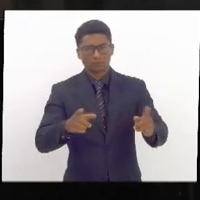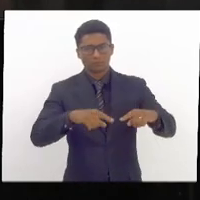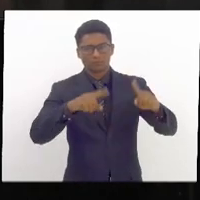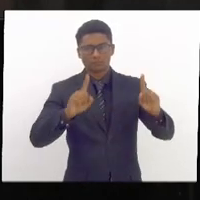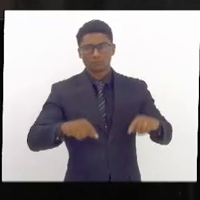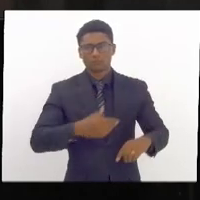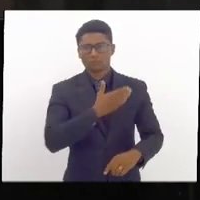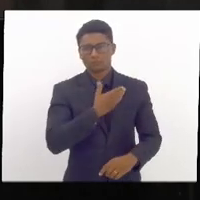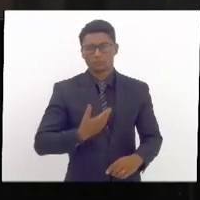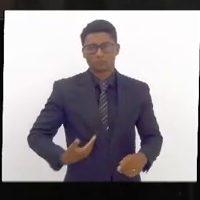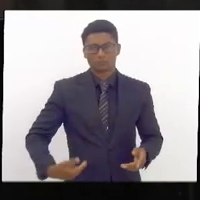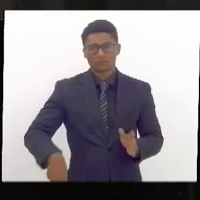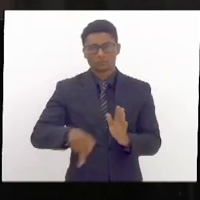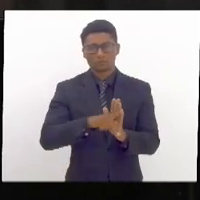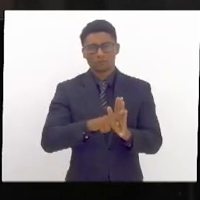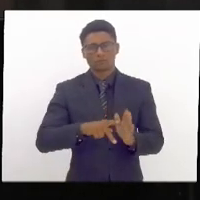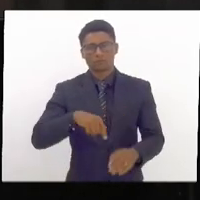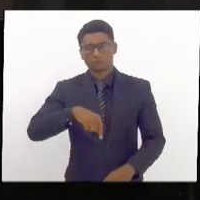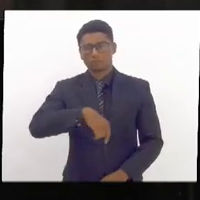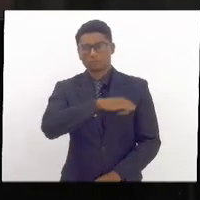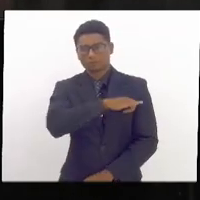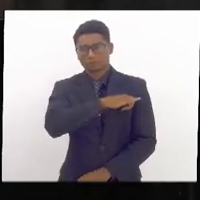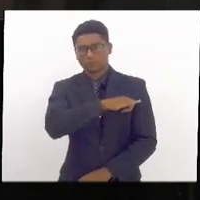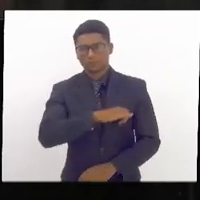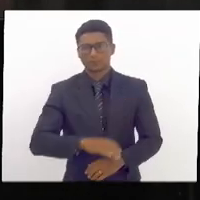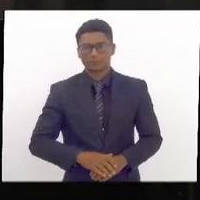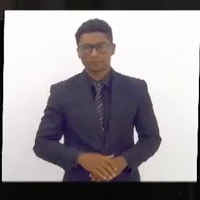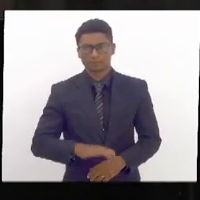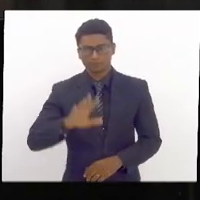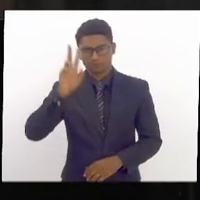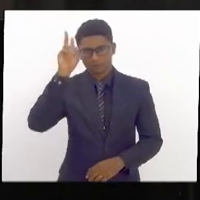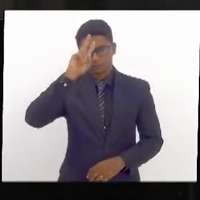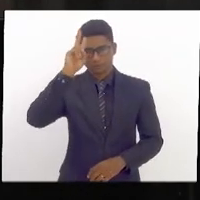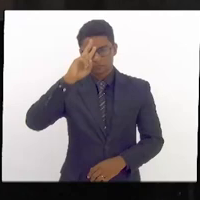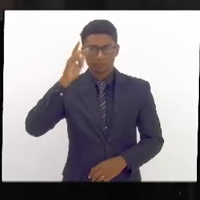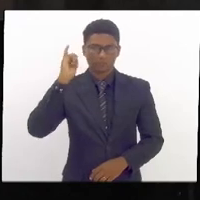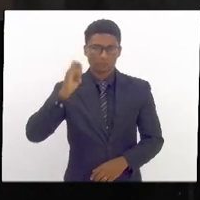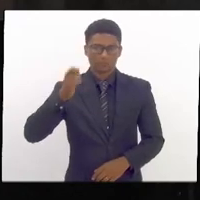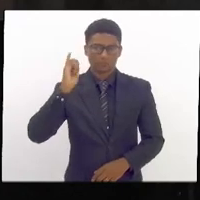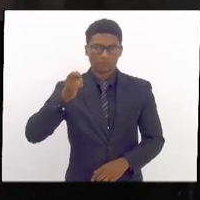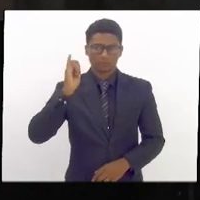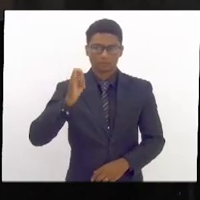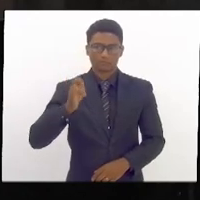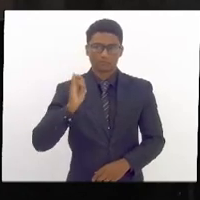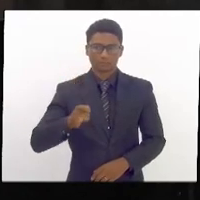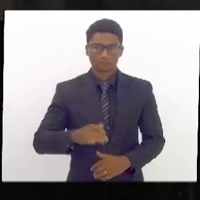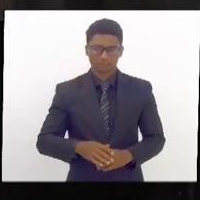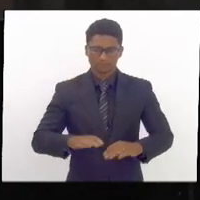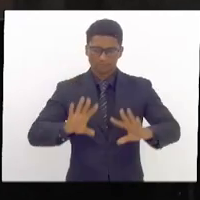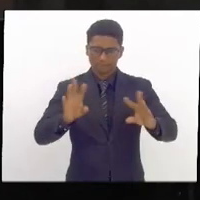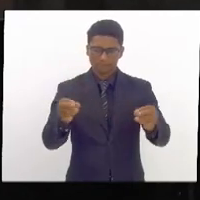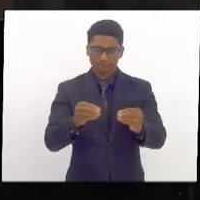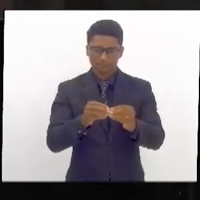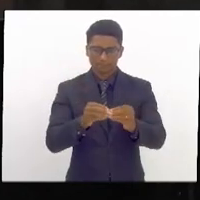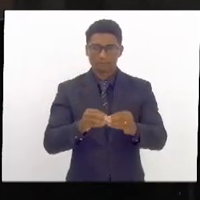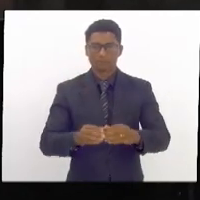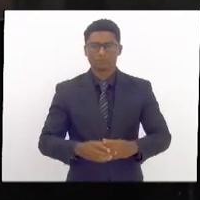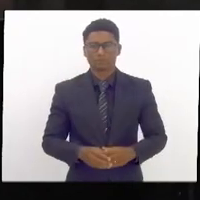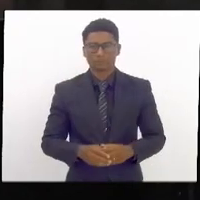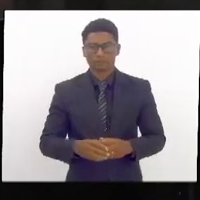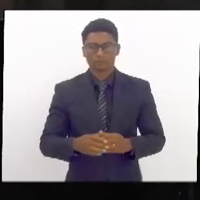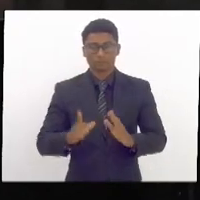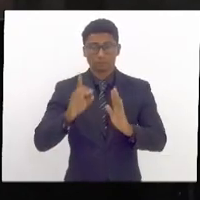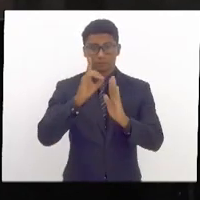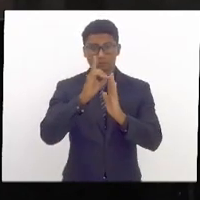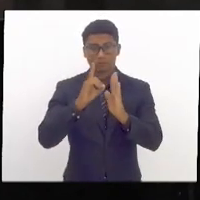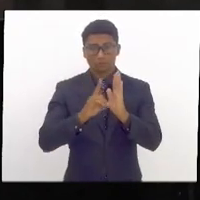do Rio de Janeiro. Eu só queria contar uma história para vocês, é a única coisa que eu posso fazer. No final da década